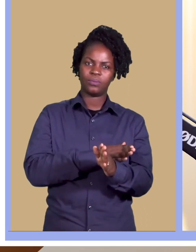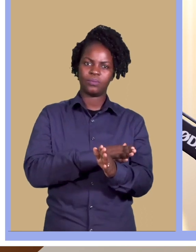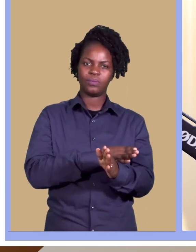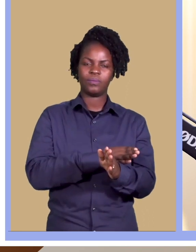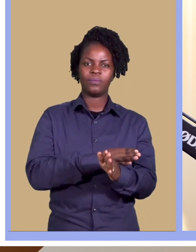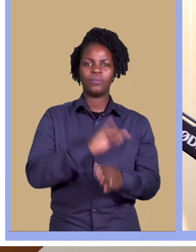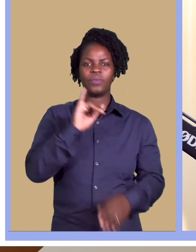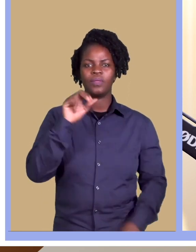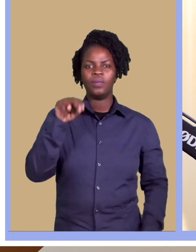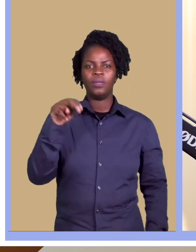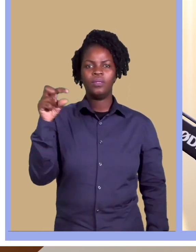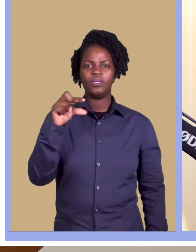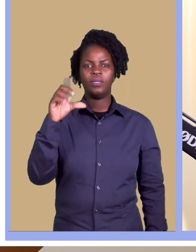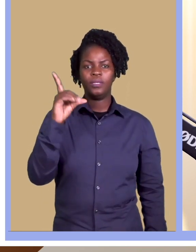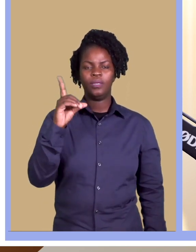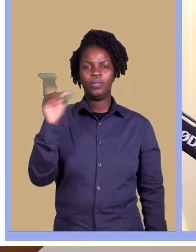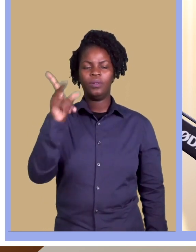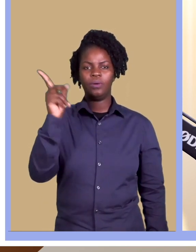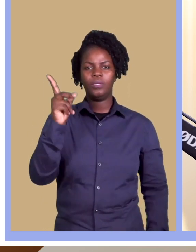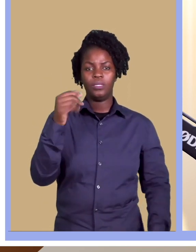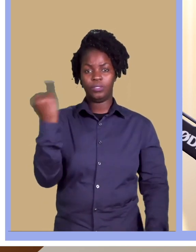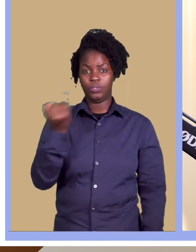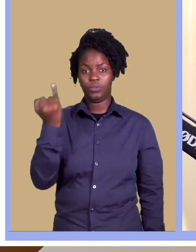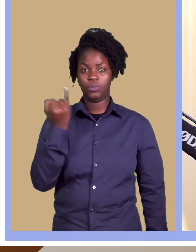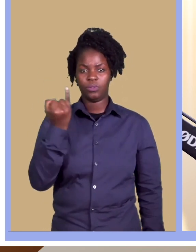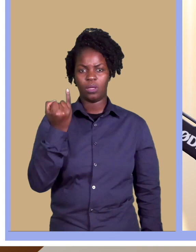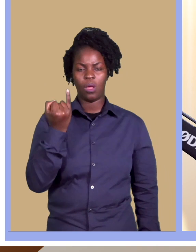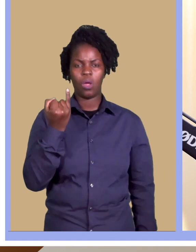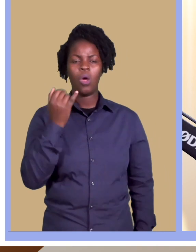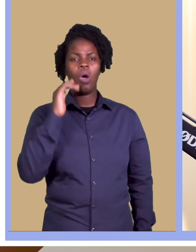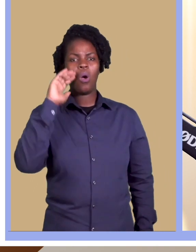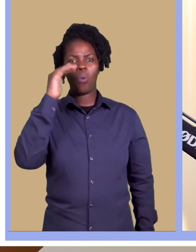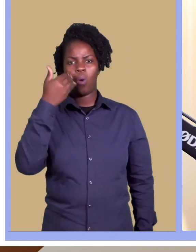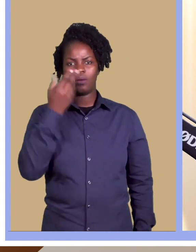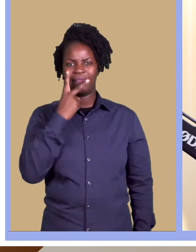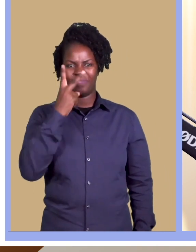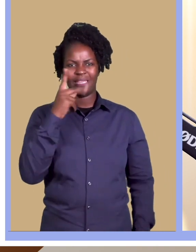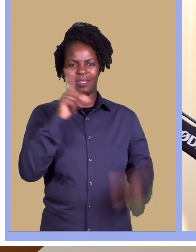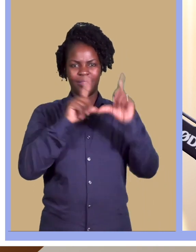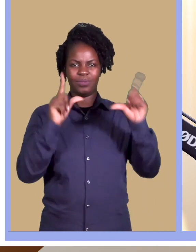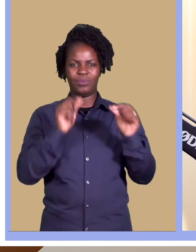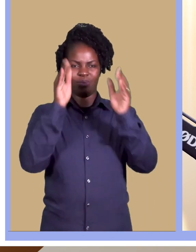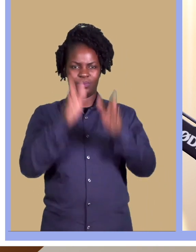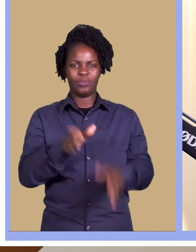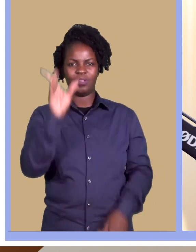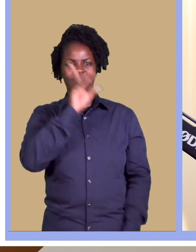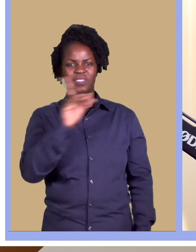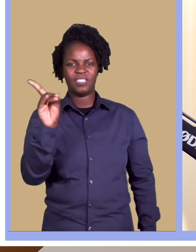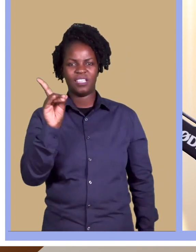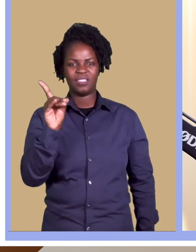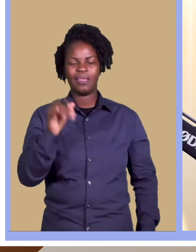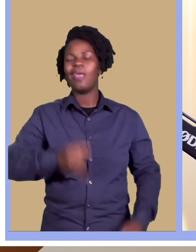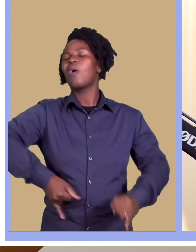se olha para pessoas com deficiência, aliás, a pessoa com deficiência é a última pessoa a ser olhada. Será que podemos